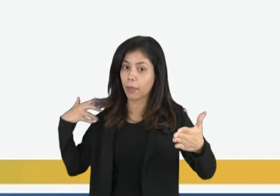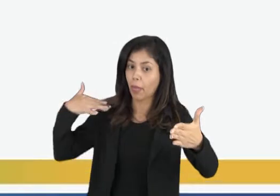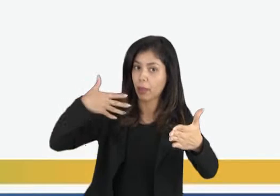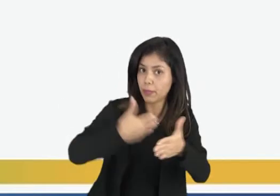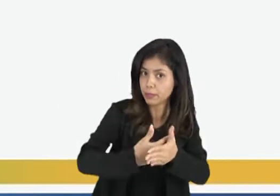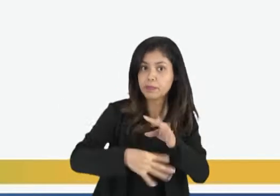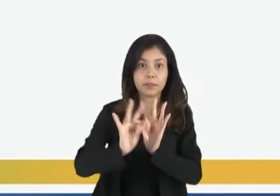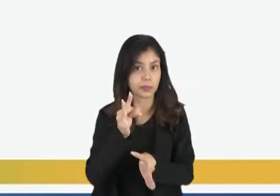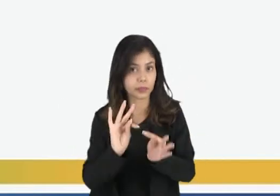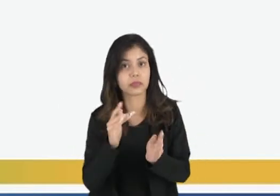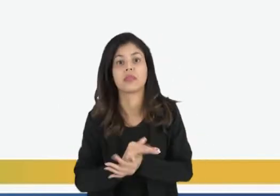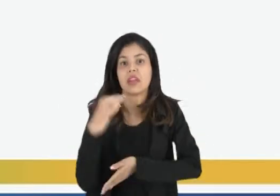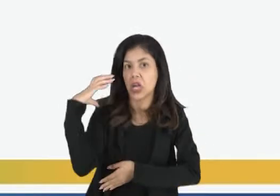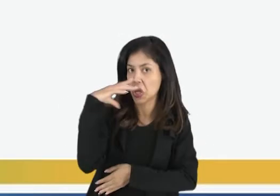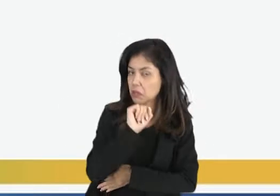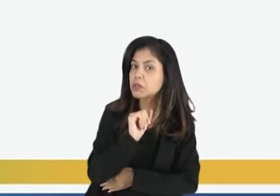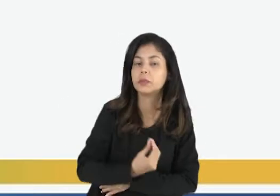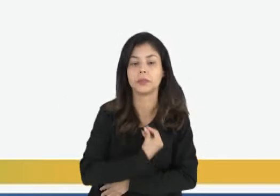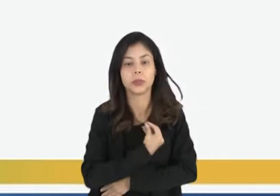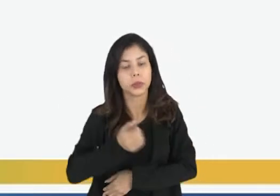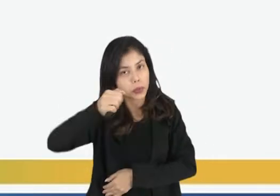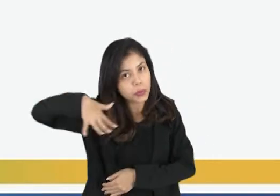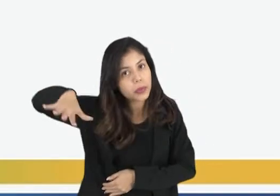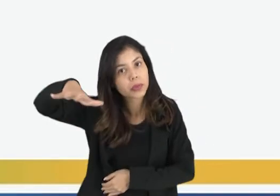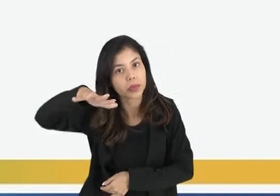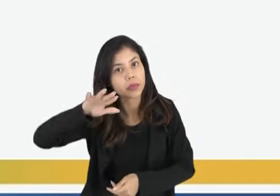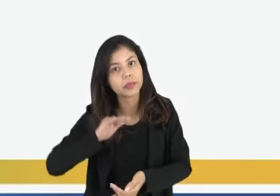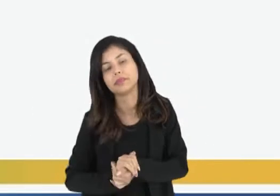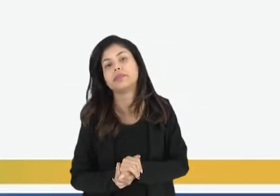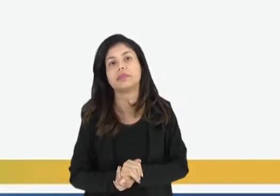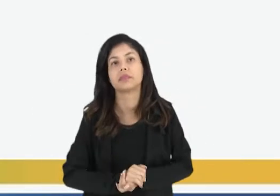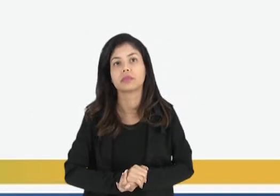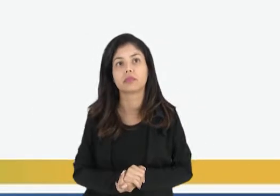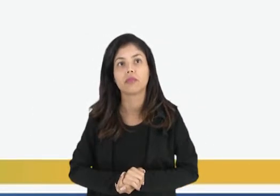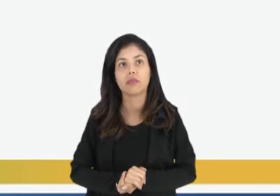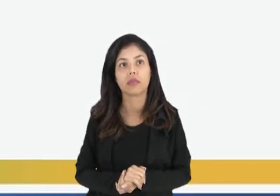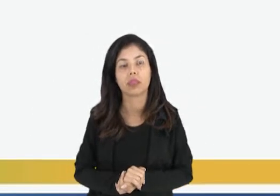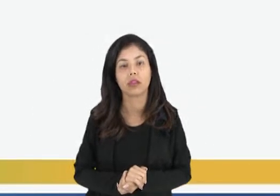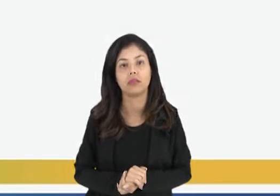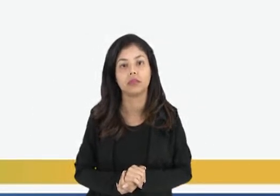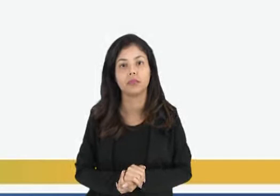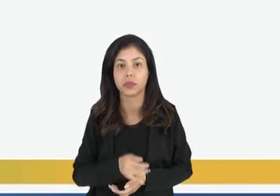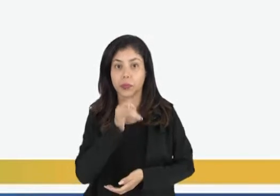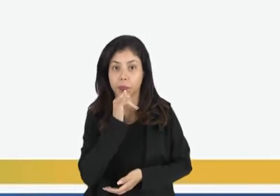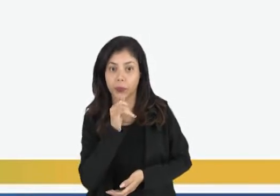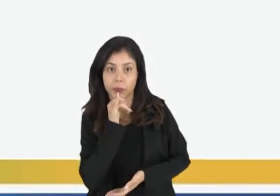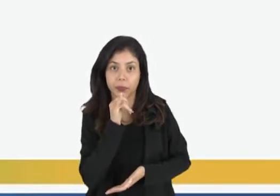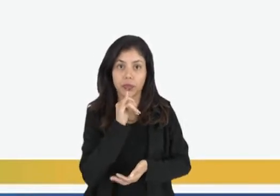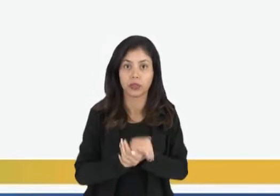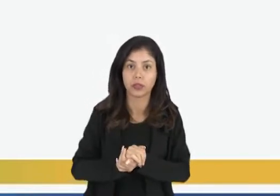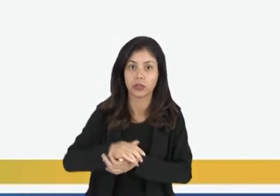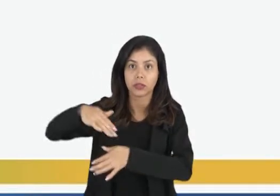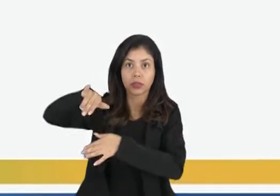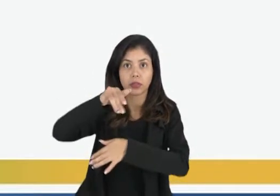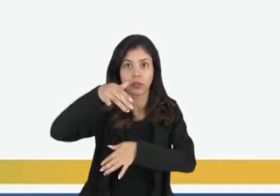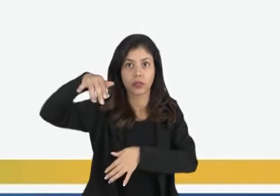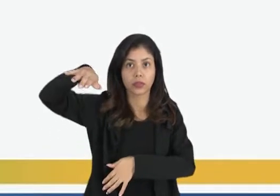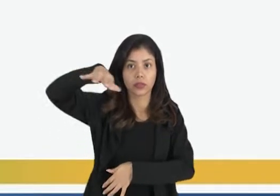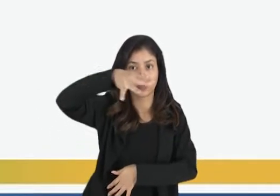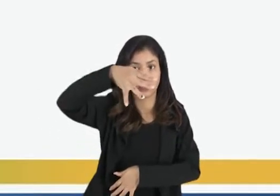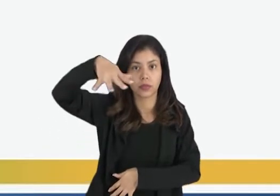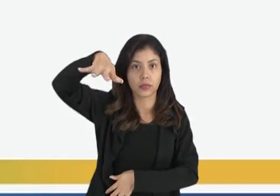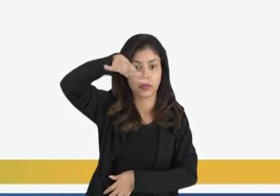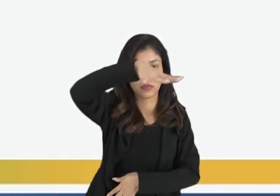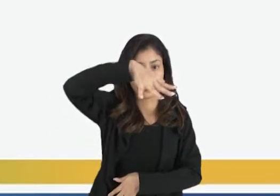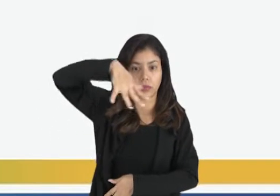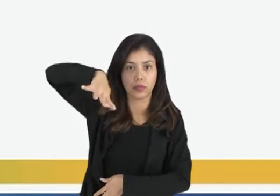tecnológico que cada vez mais está presente no campo, um operador de drone, por exemplo, para poder entender